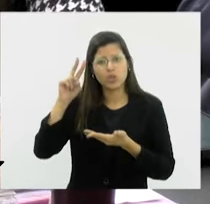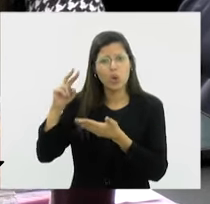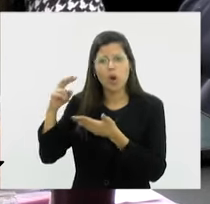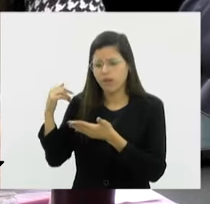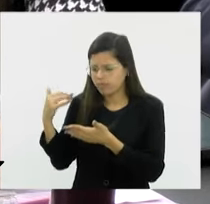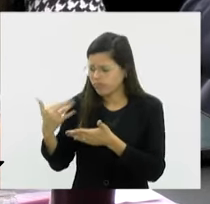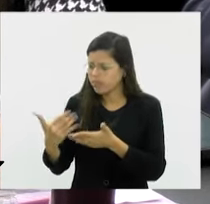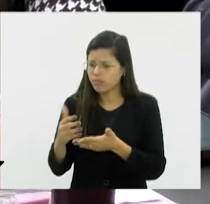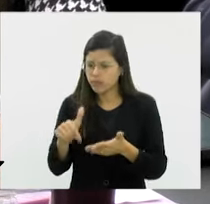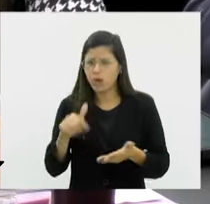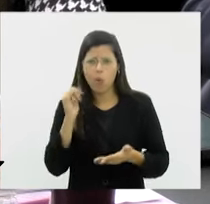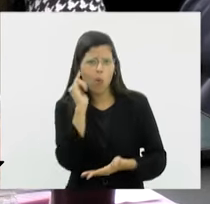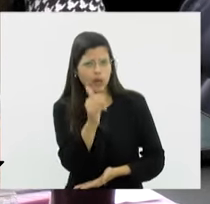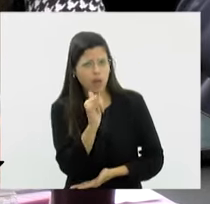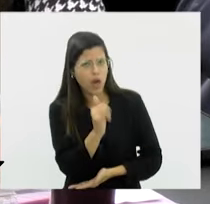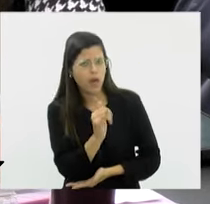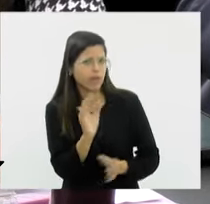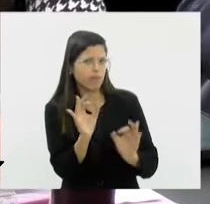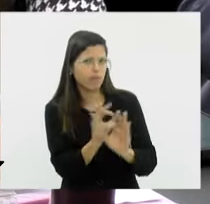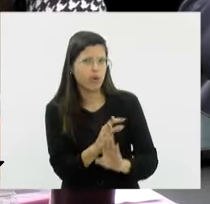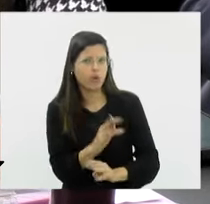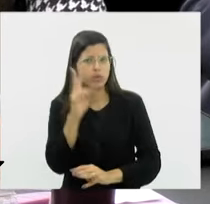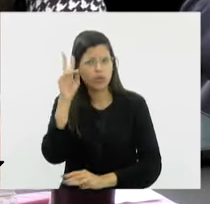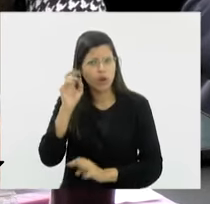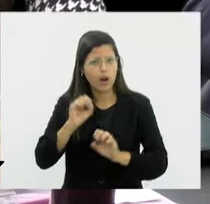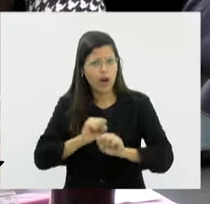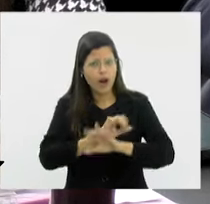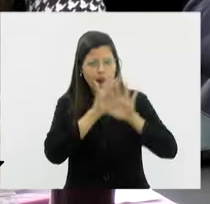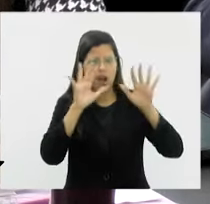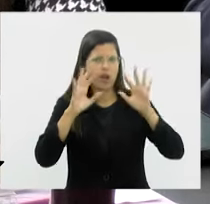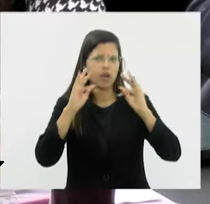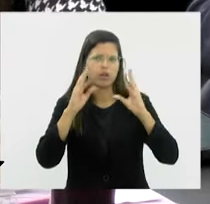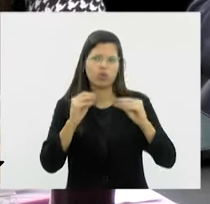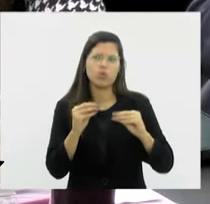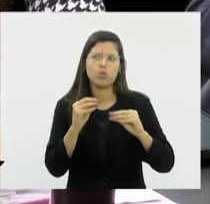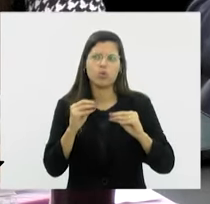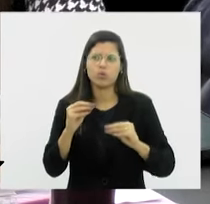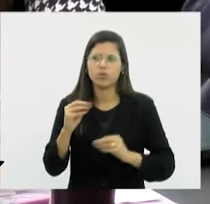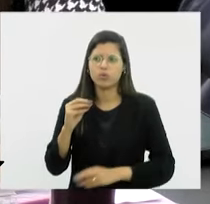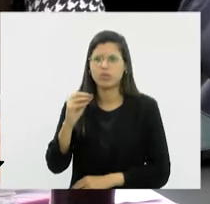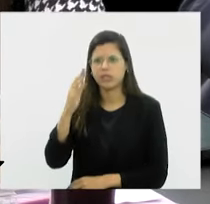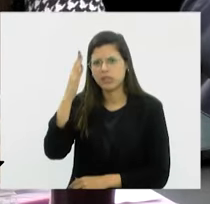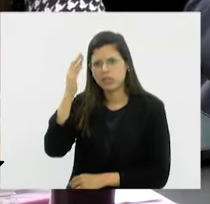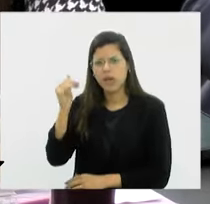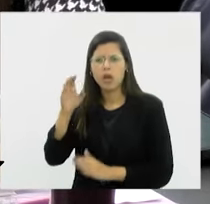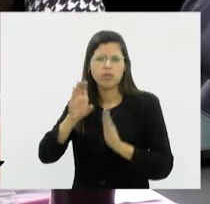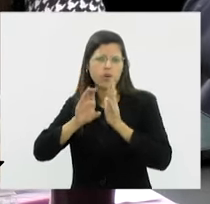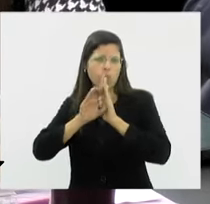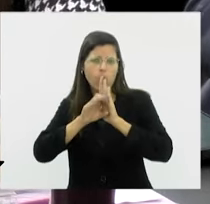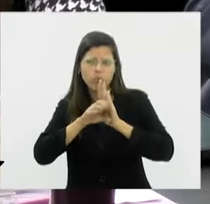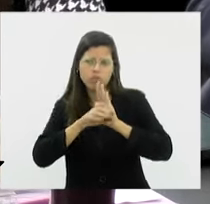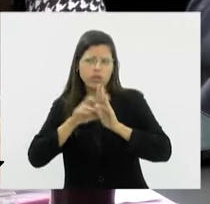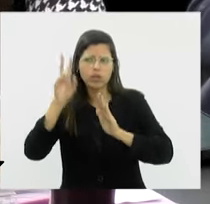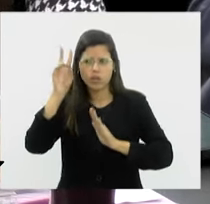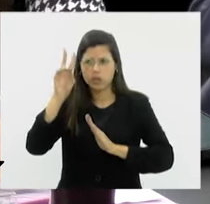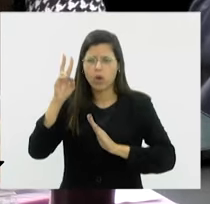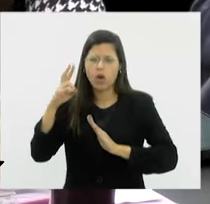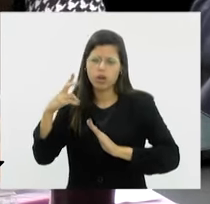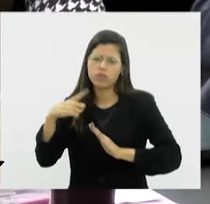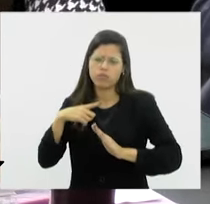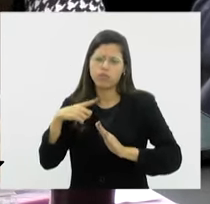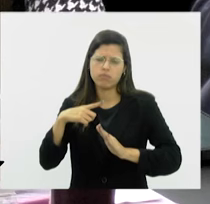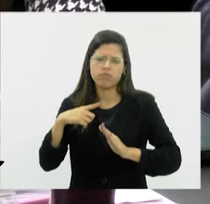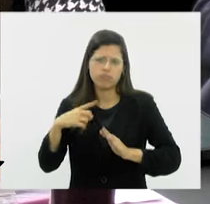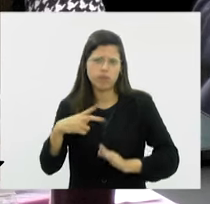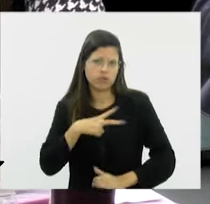contada. Né? A história ela é absolutamente clara, e todo mundo, inclusive, navega fazendo o seu conceito em relação à história. Eu tenho o meu também.